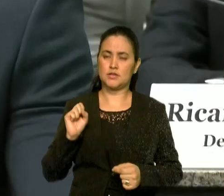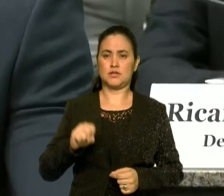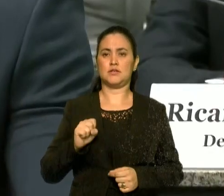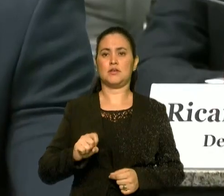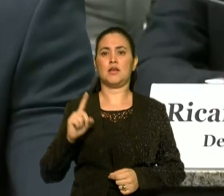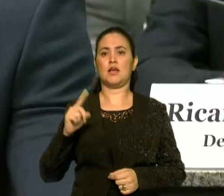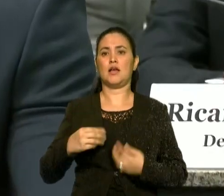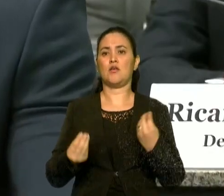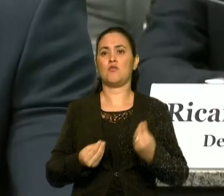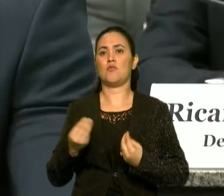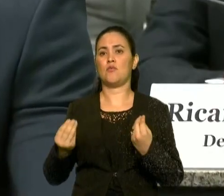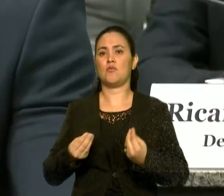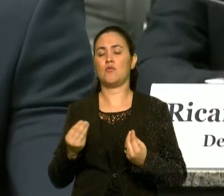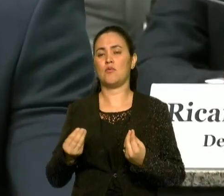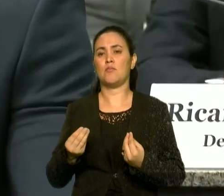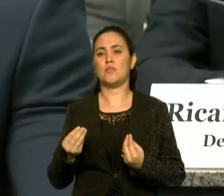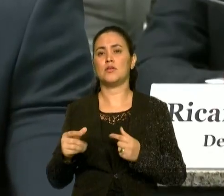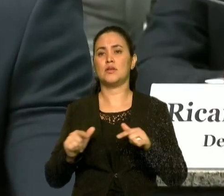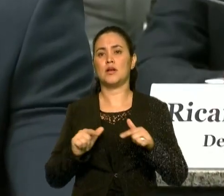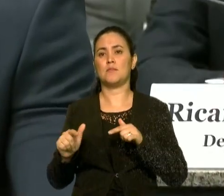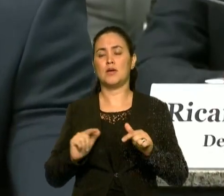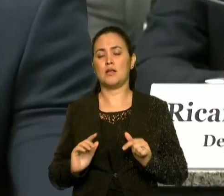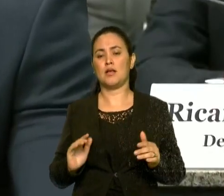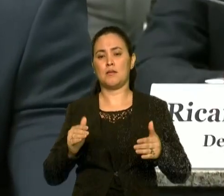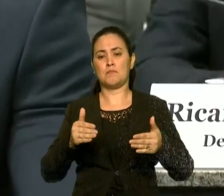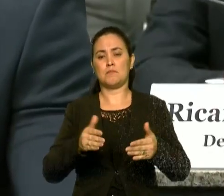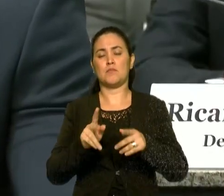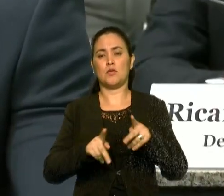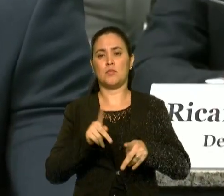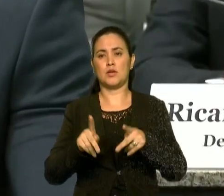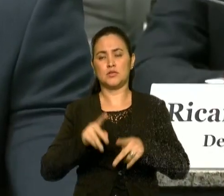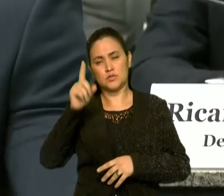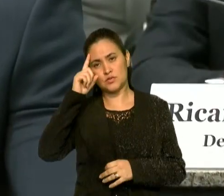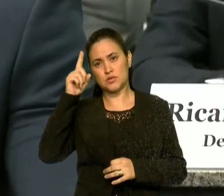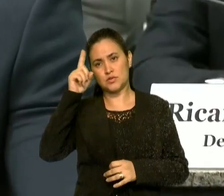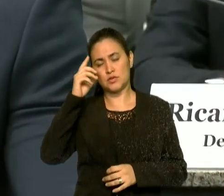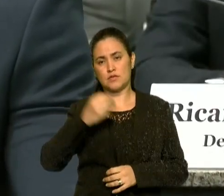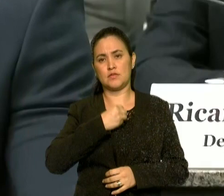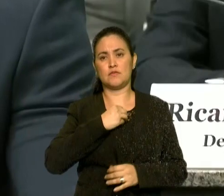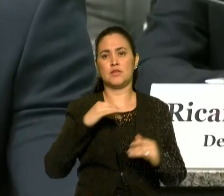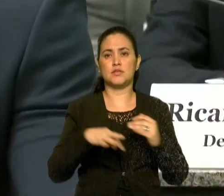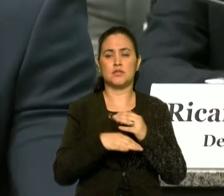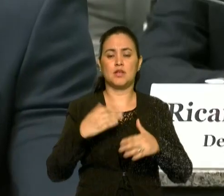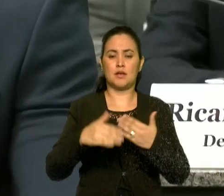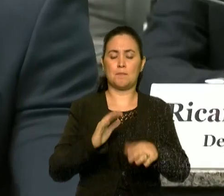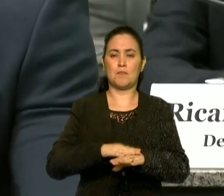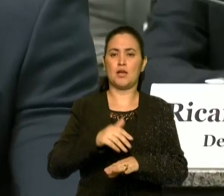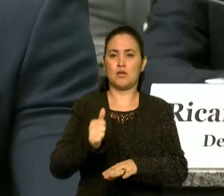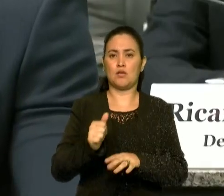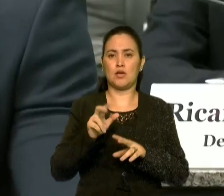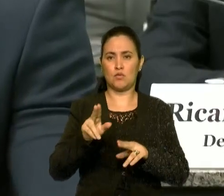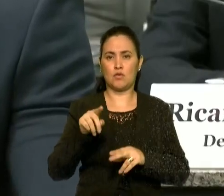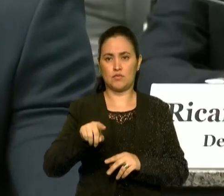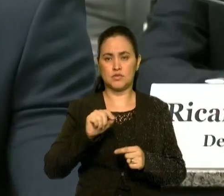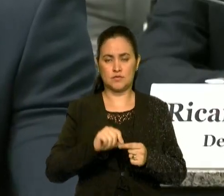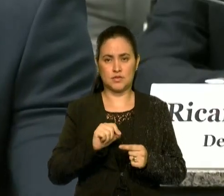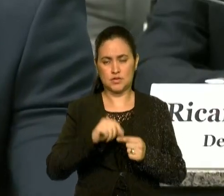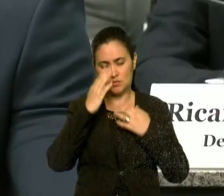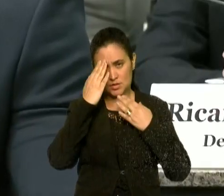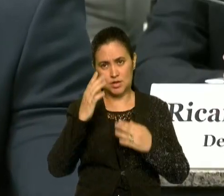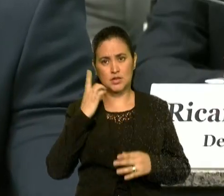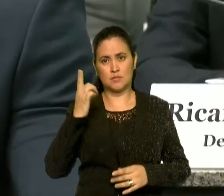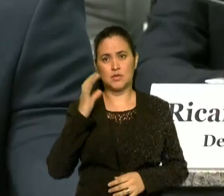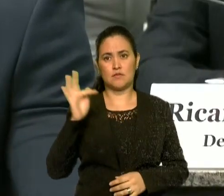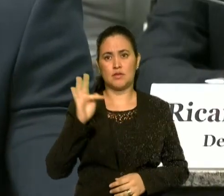pelo povo, é lutando dia após dia e vermos uma cidade cada vez melhor, como você tem feito aqui. Agradeço à deputada federal Amanda